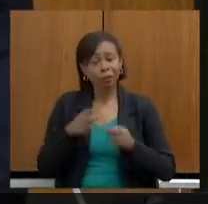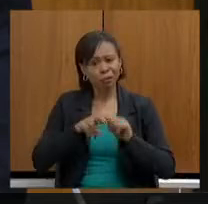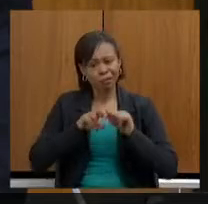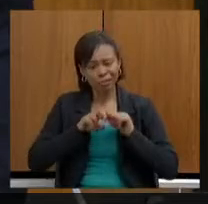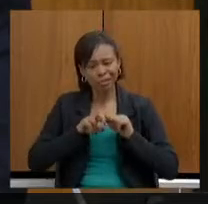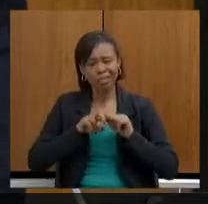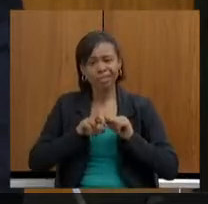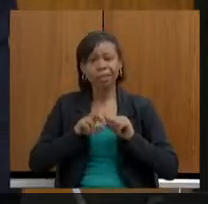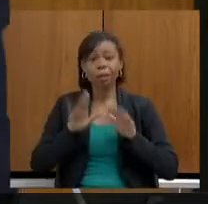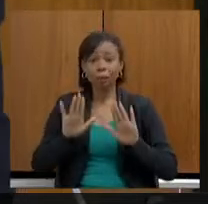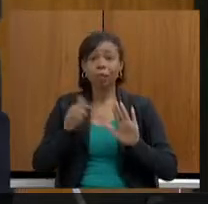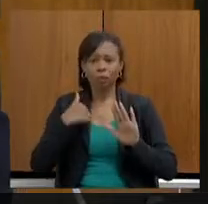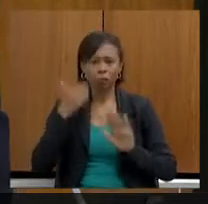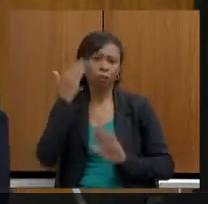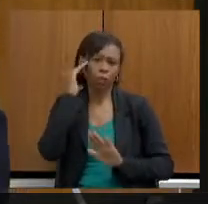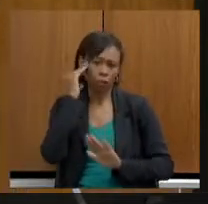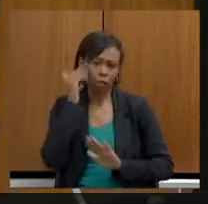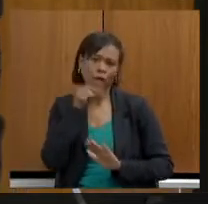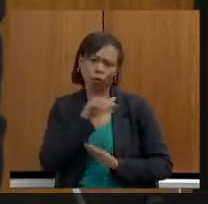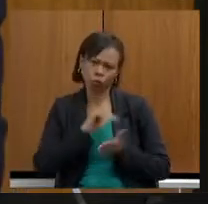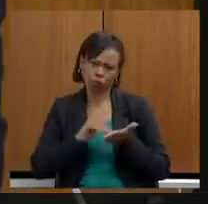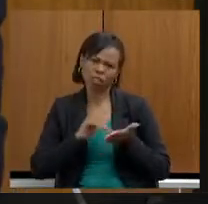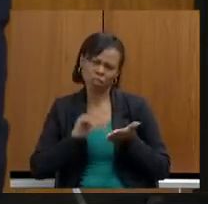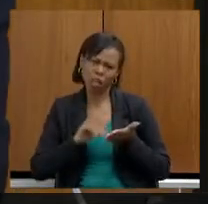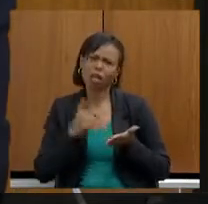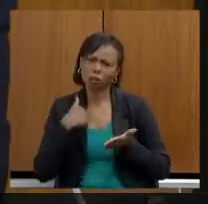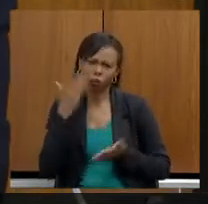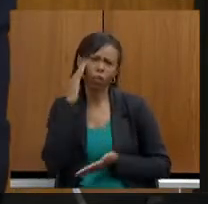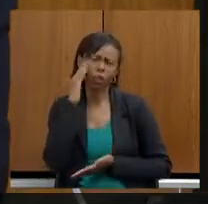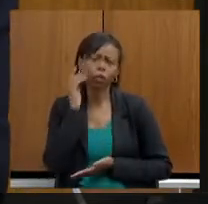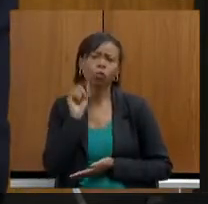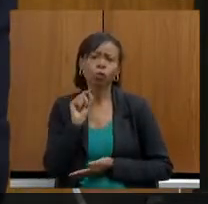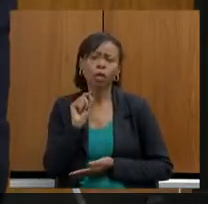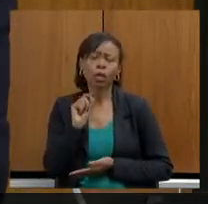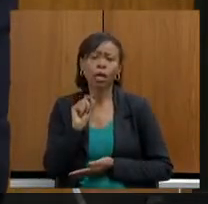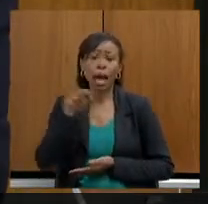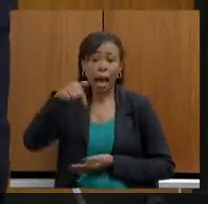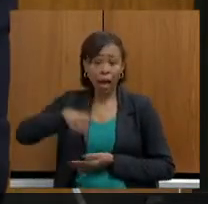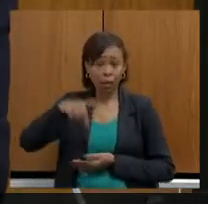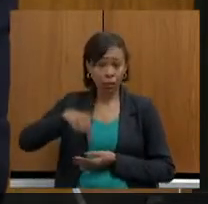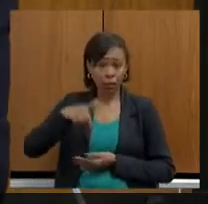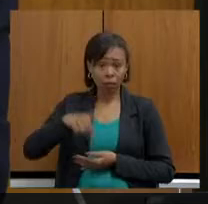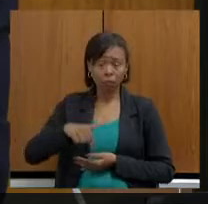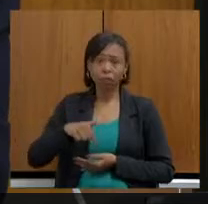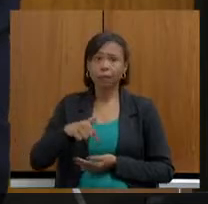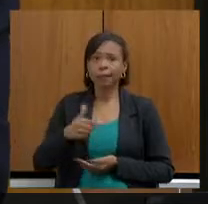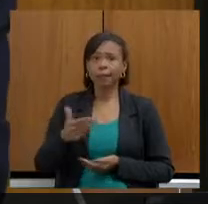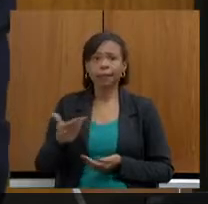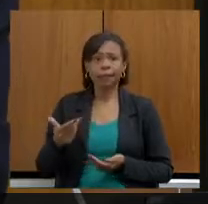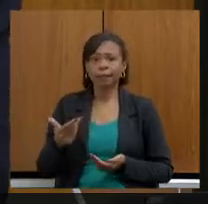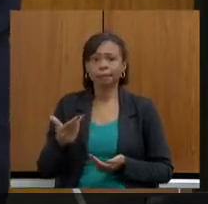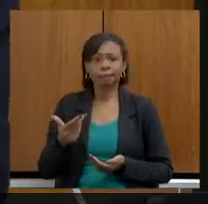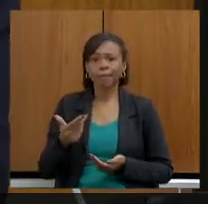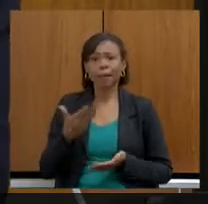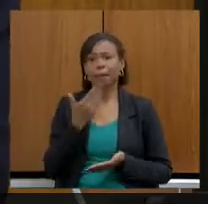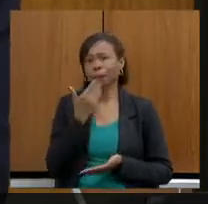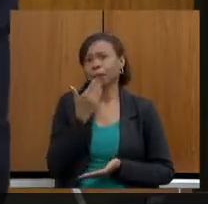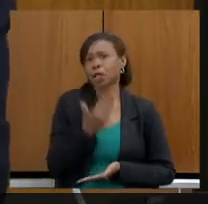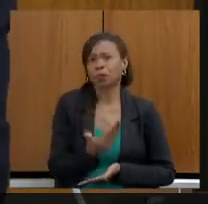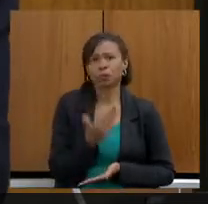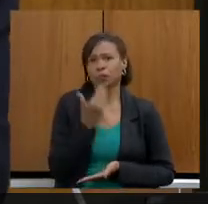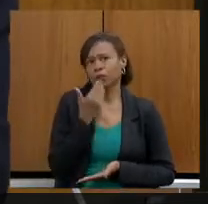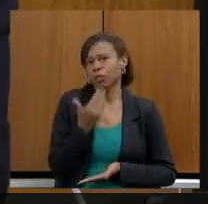eu entendo bem Secretário é e veja só aqui ninguém tá pedindo